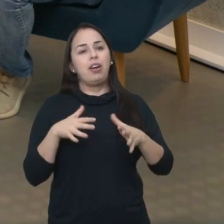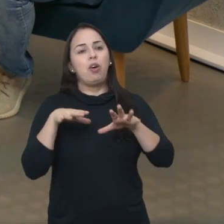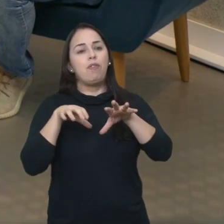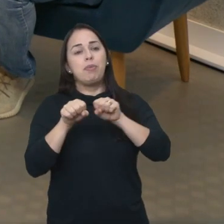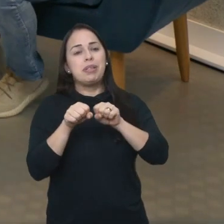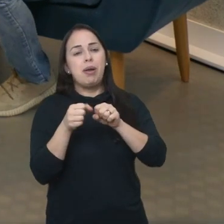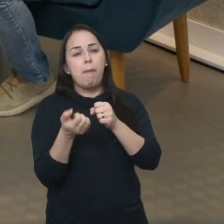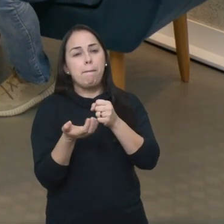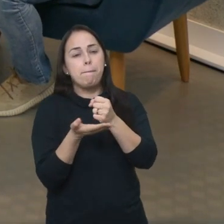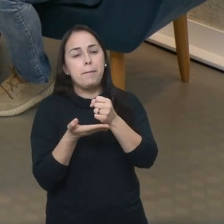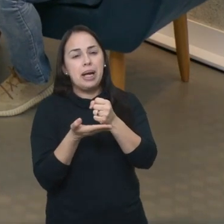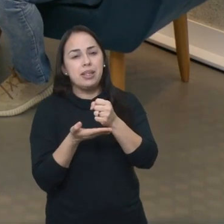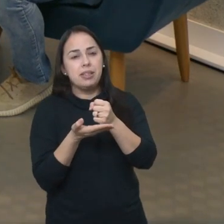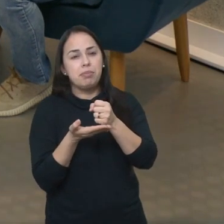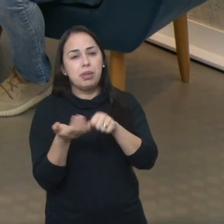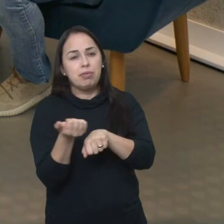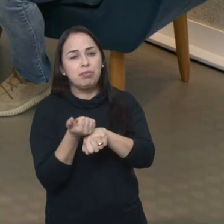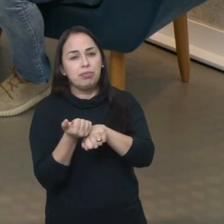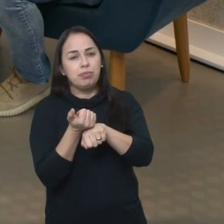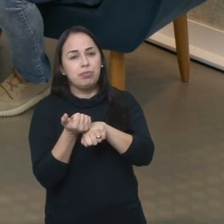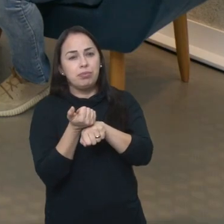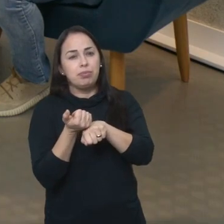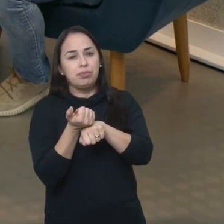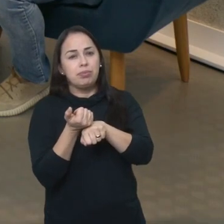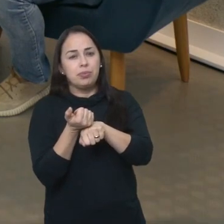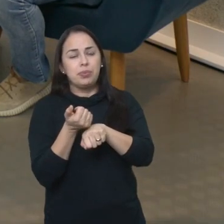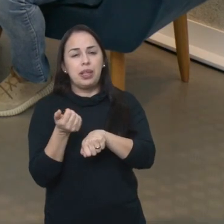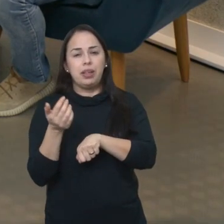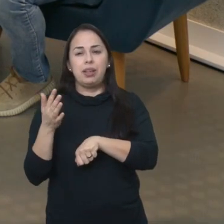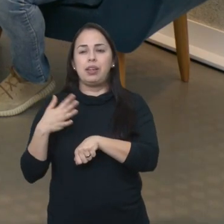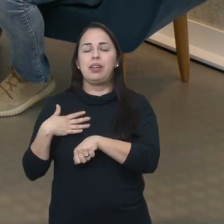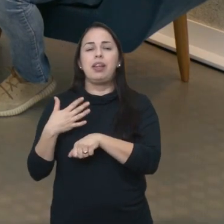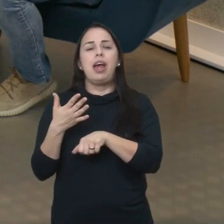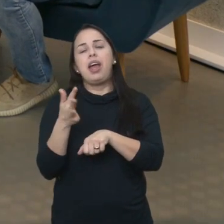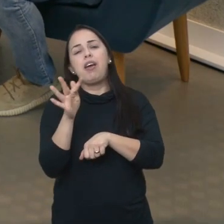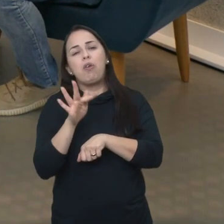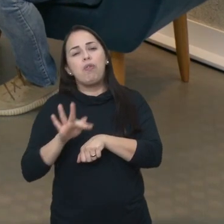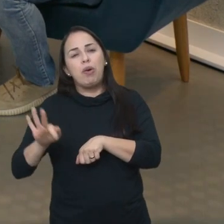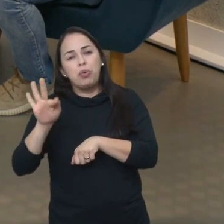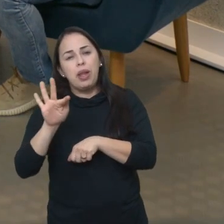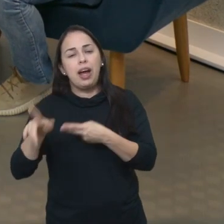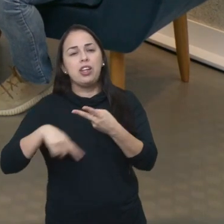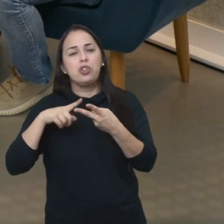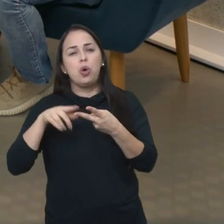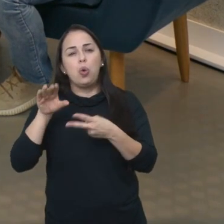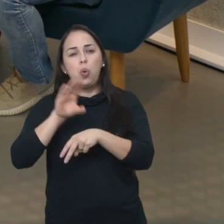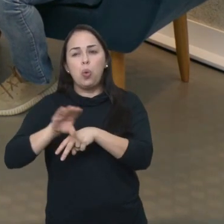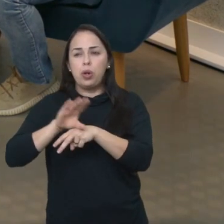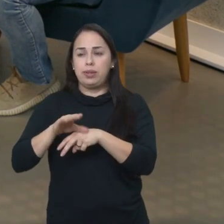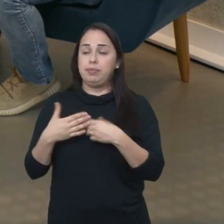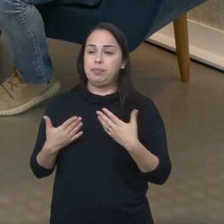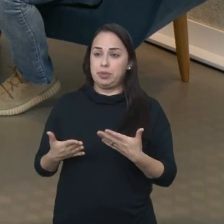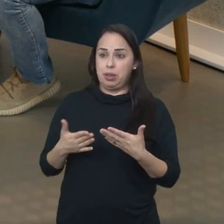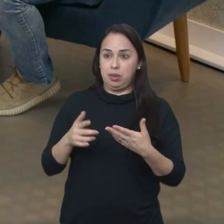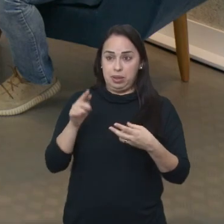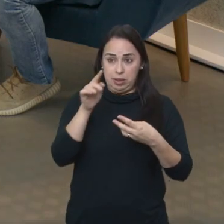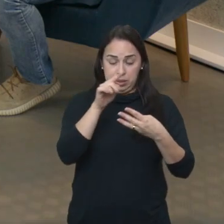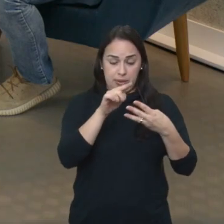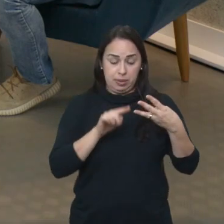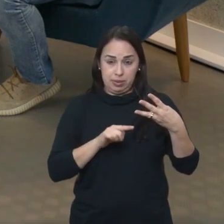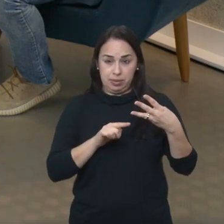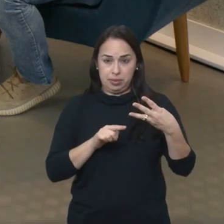sobre a formação básica, né, para se tornar um profissional. Essa É pela seria a faculdade, básica. é pelo curso? Seria esses passos,